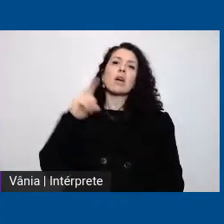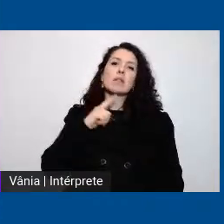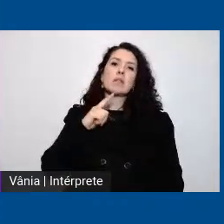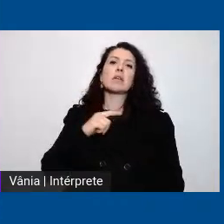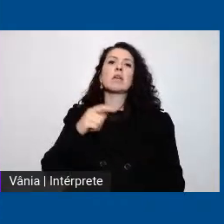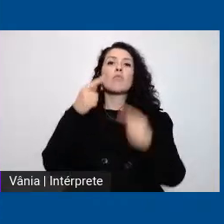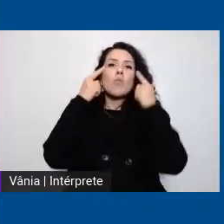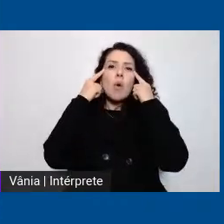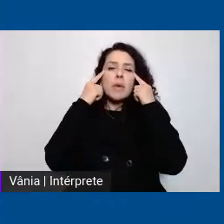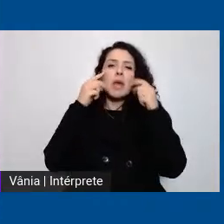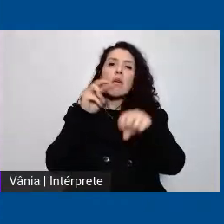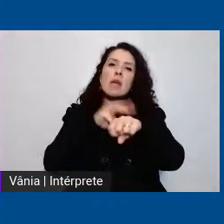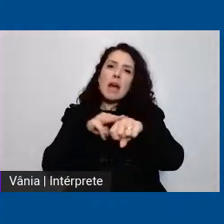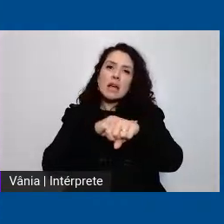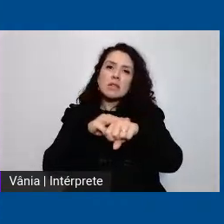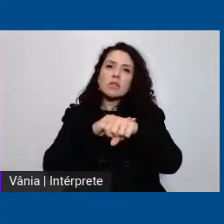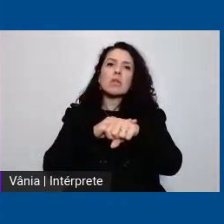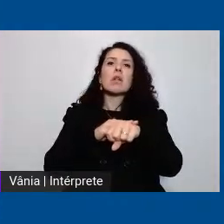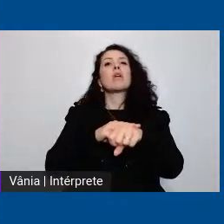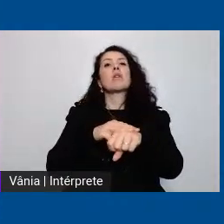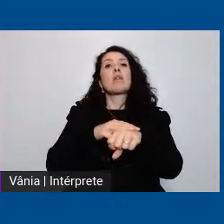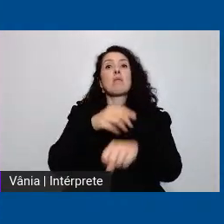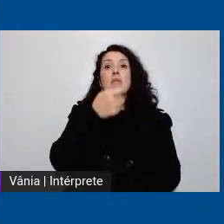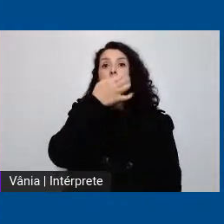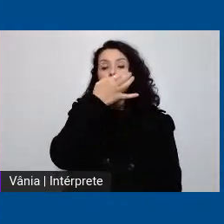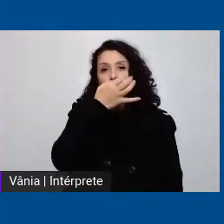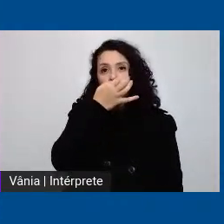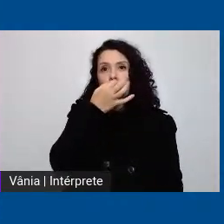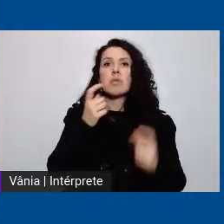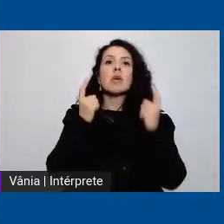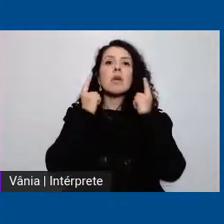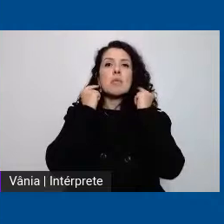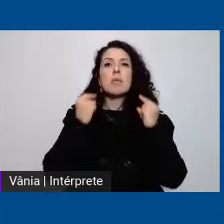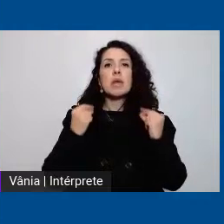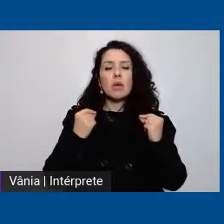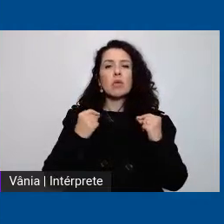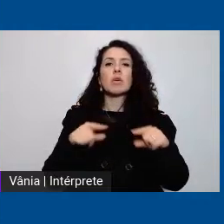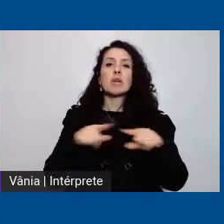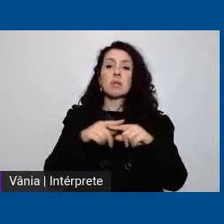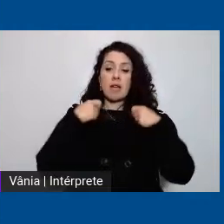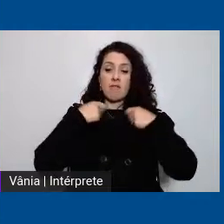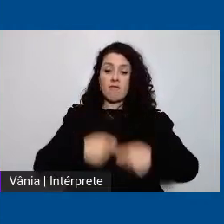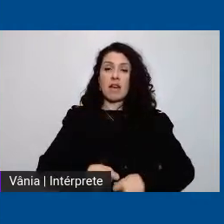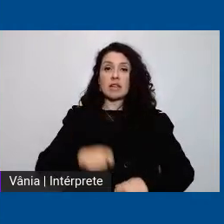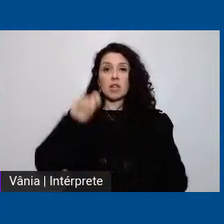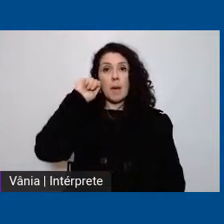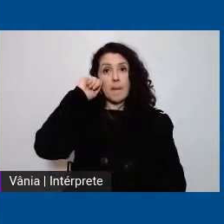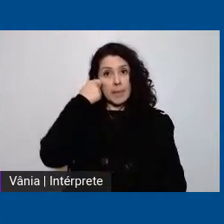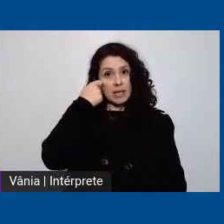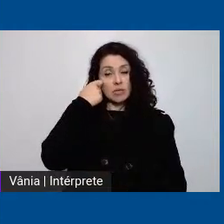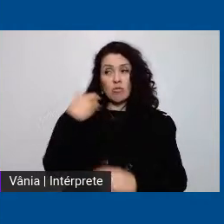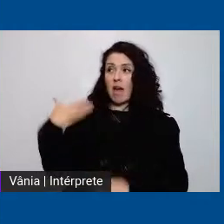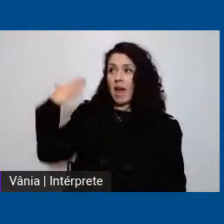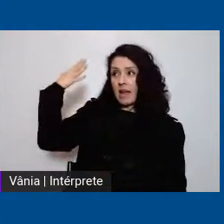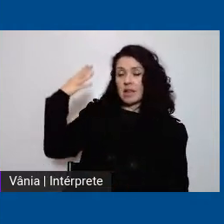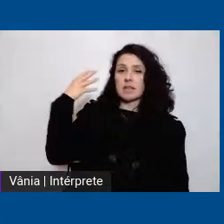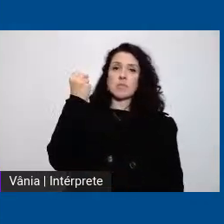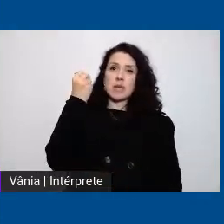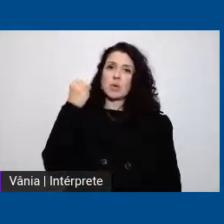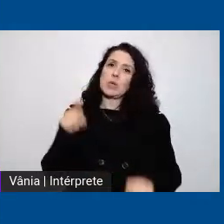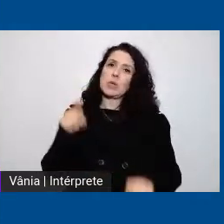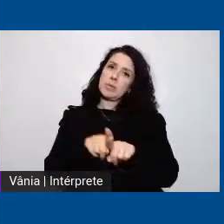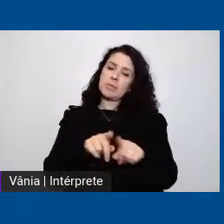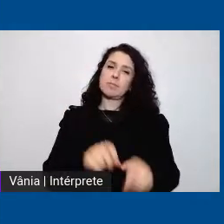castanhos, usa um piercing no septo e alguns brincos nas orelhas. Veste também uma blusa preta e atrás tem uma parede branca.